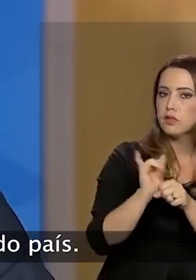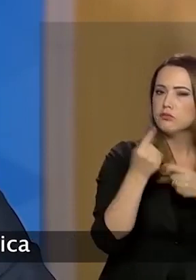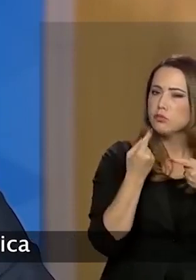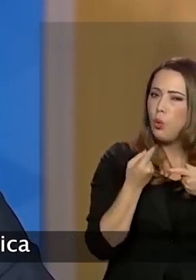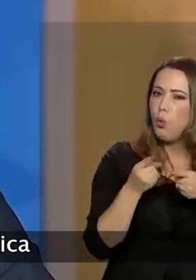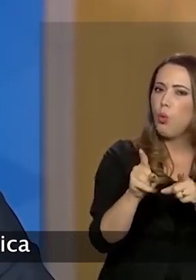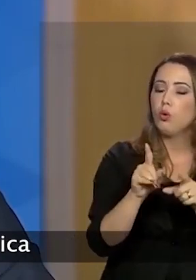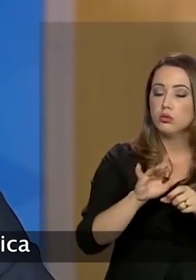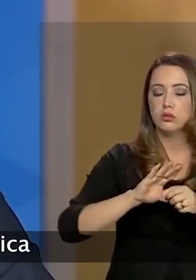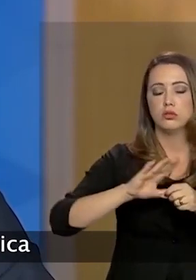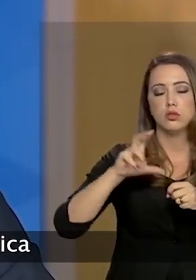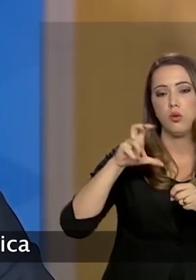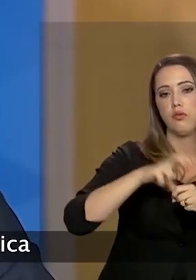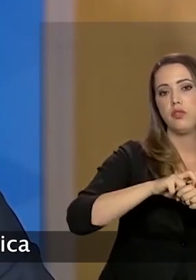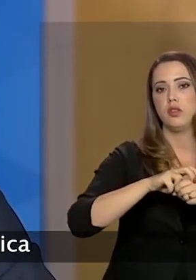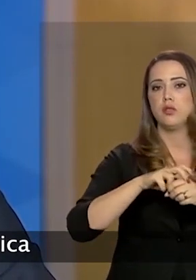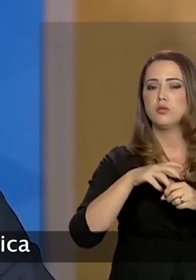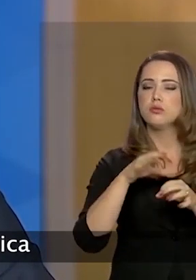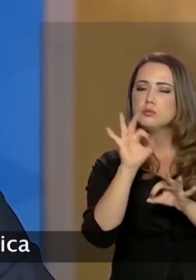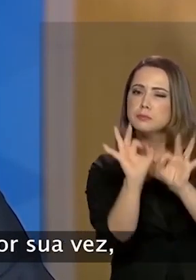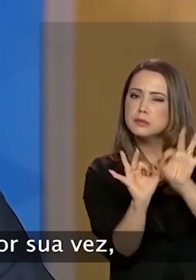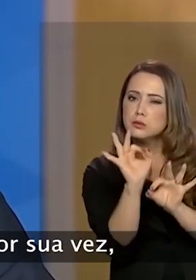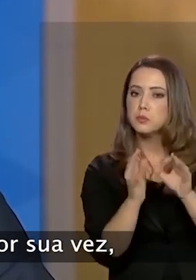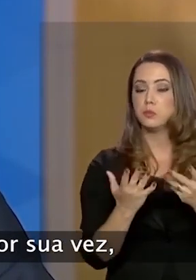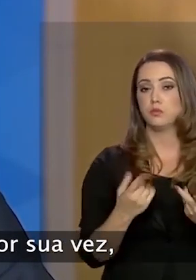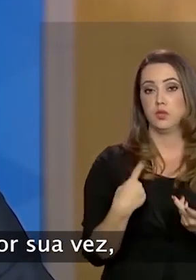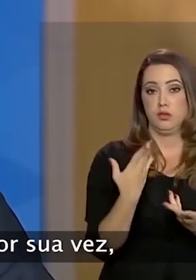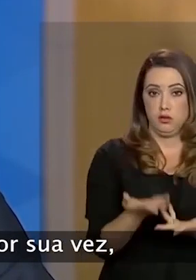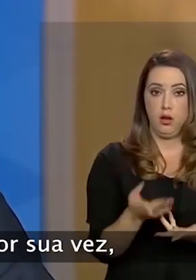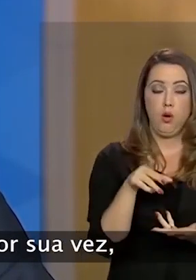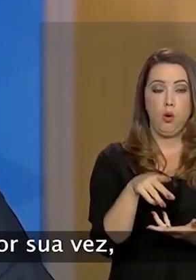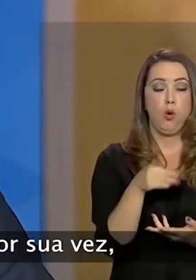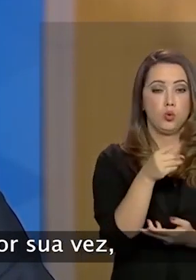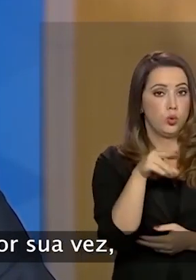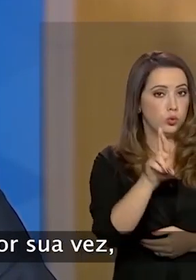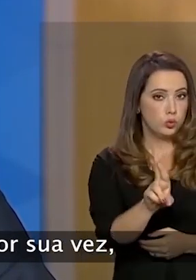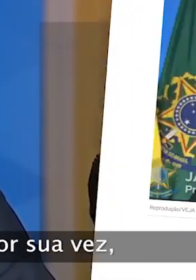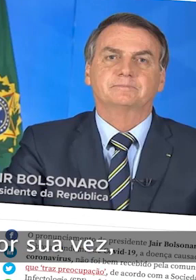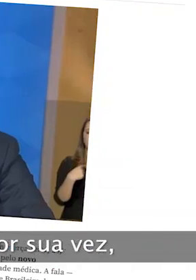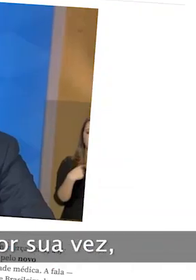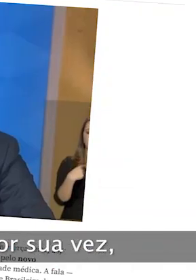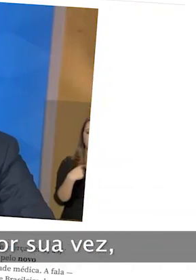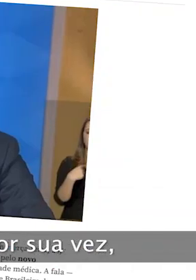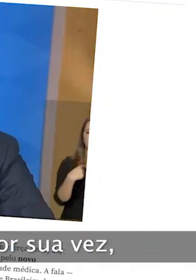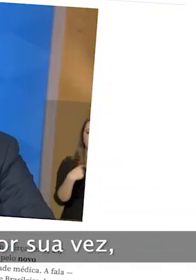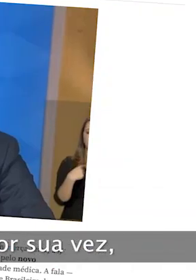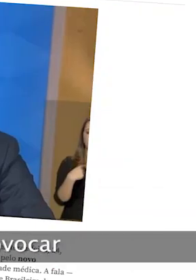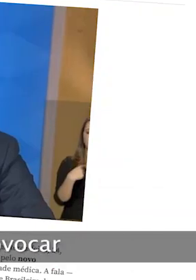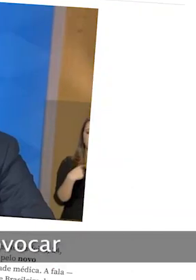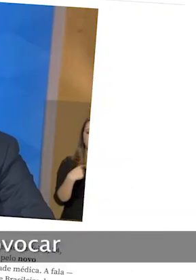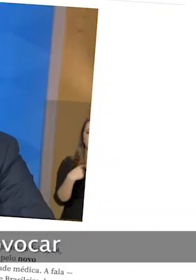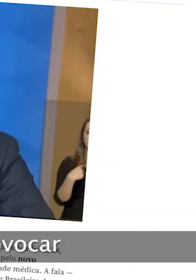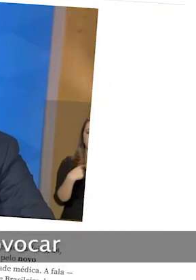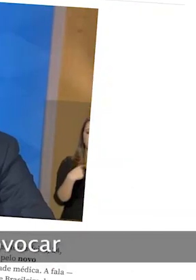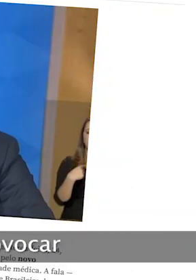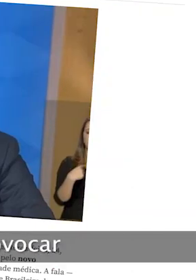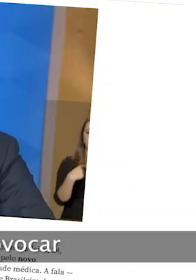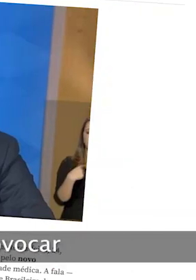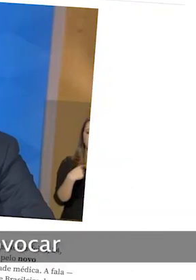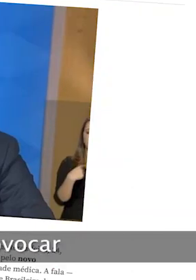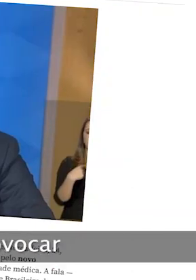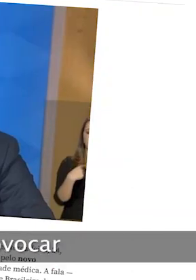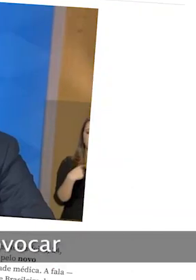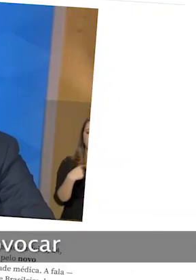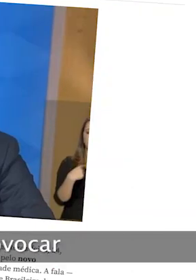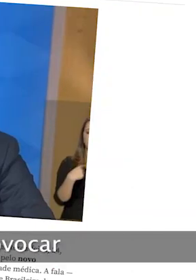do país. Na prática, a postura do presidente da República estimula a ampliação acelerada do contágio, que, por sua vez, ampliará o número